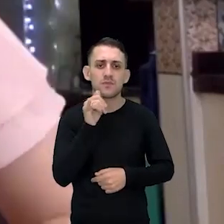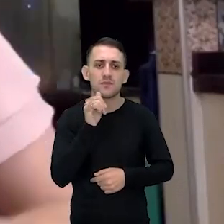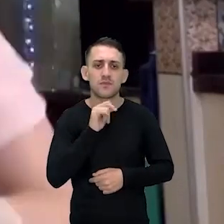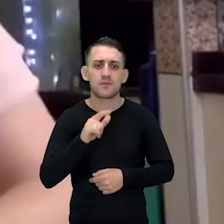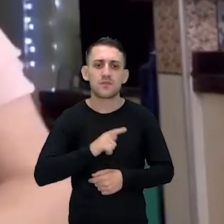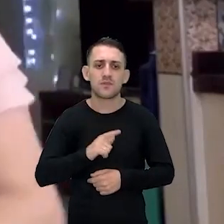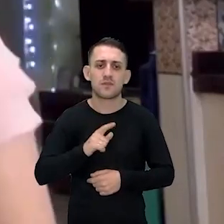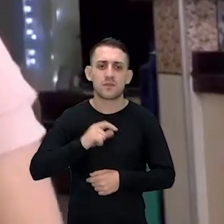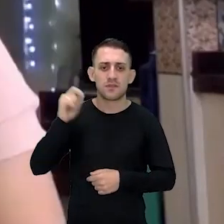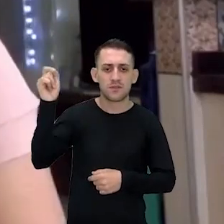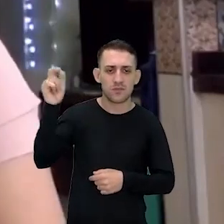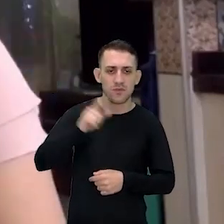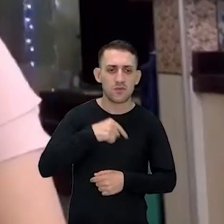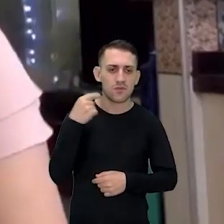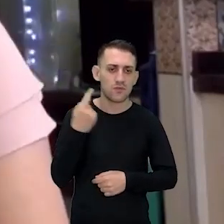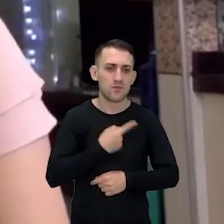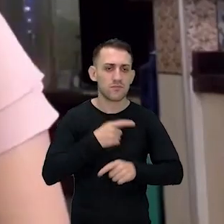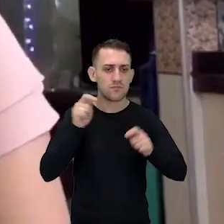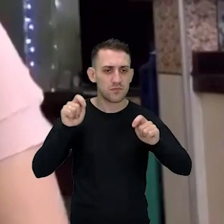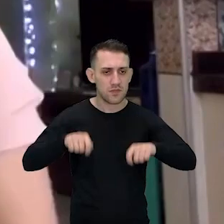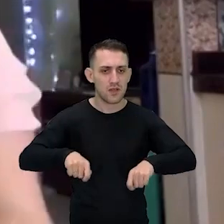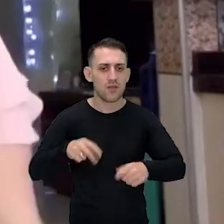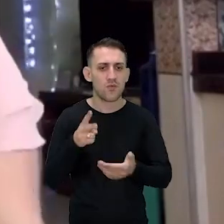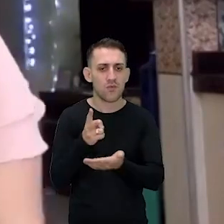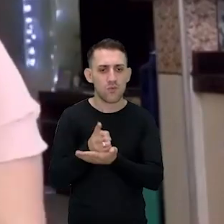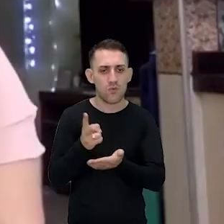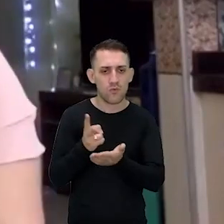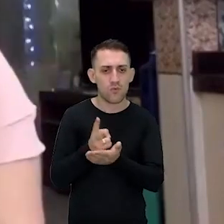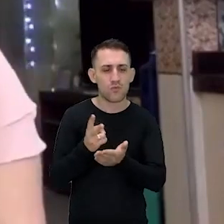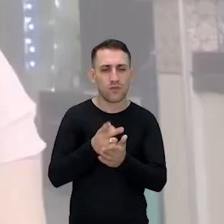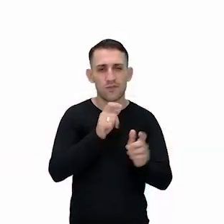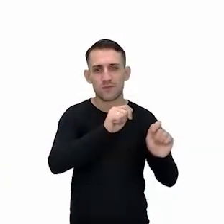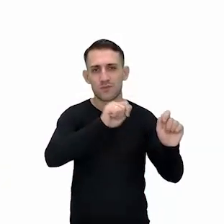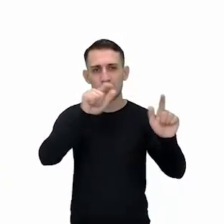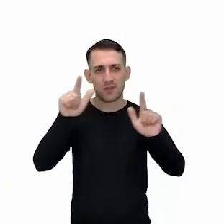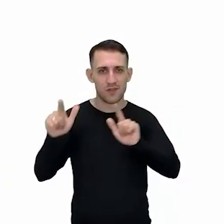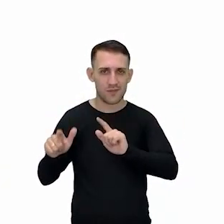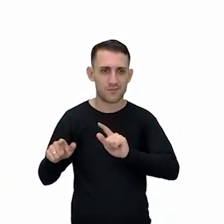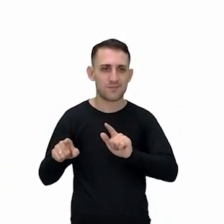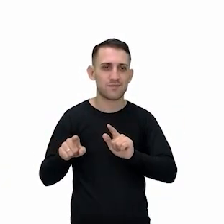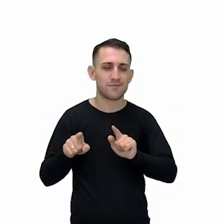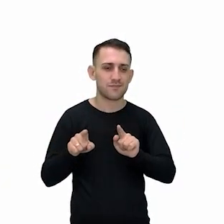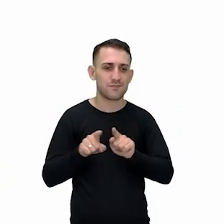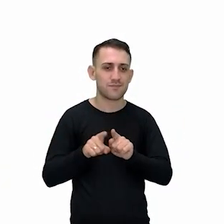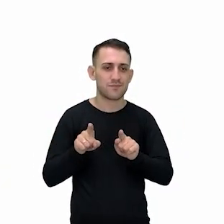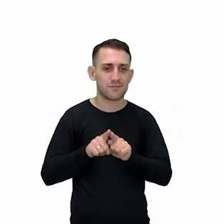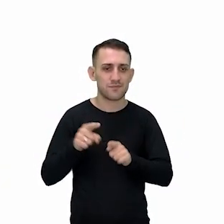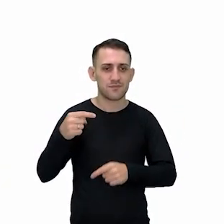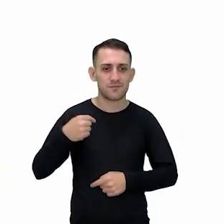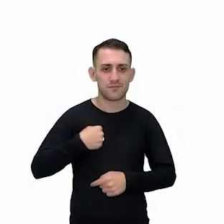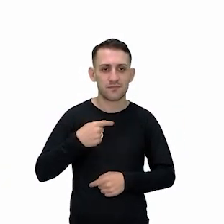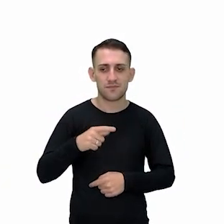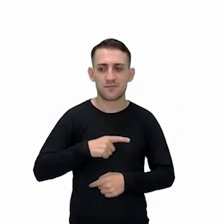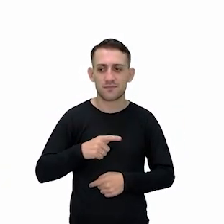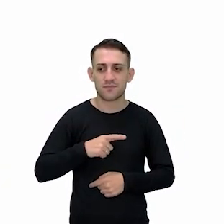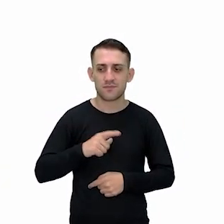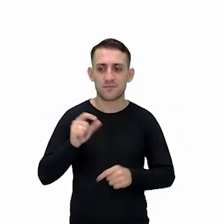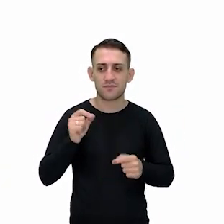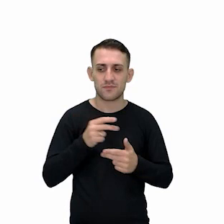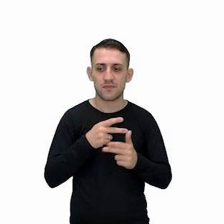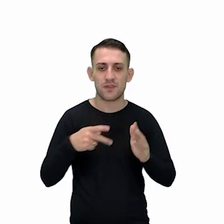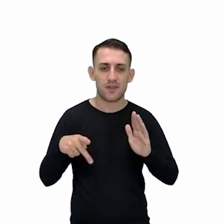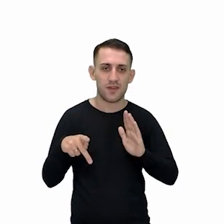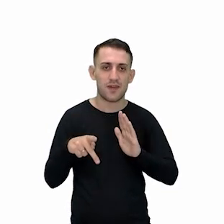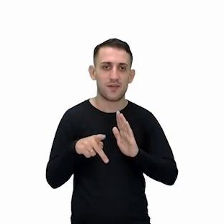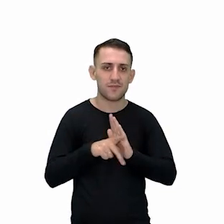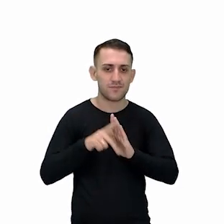Sol. E assim a gente vai continuar no próximo slide aí, que eu trouxe o foco na